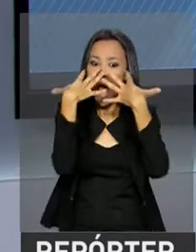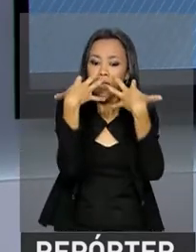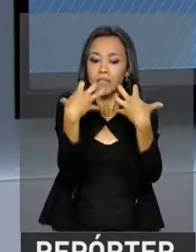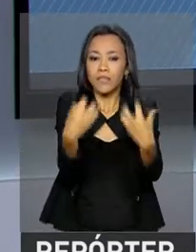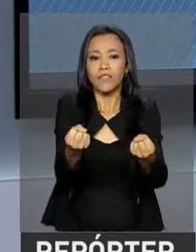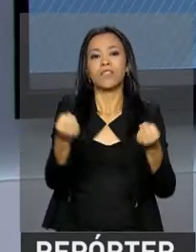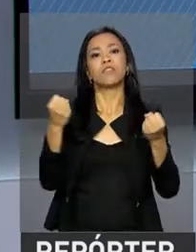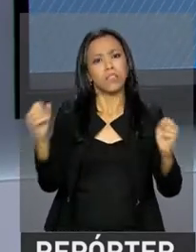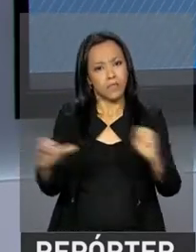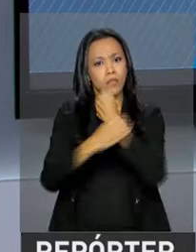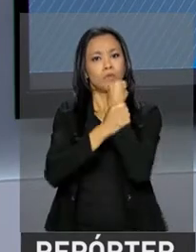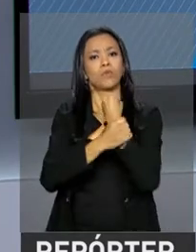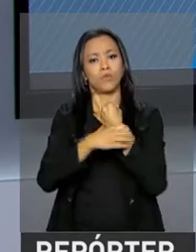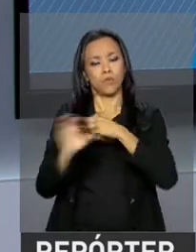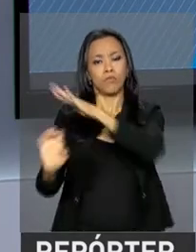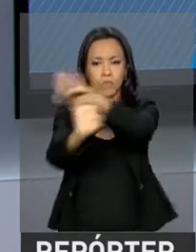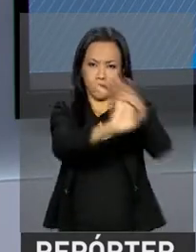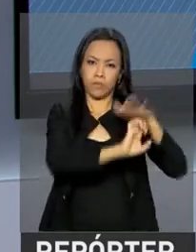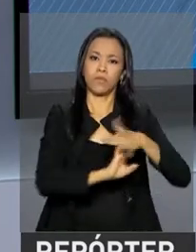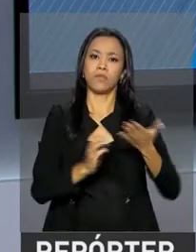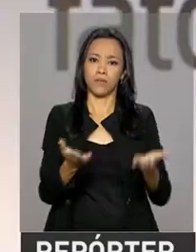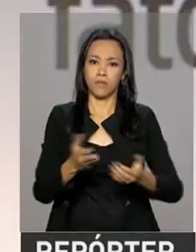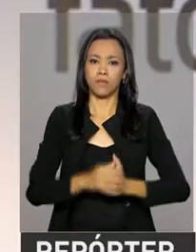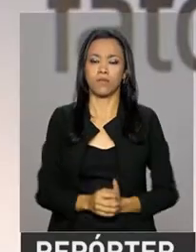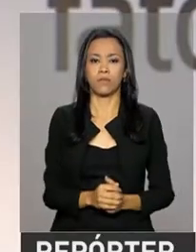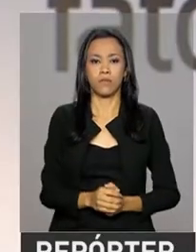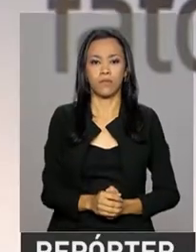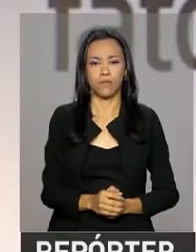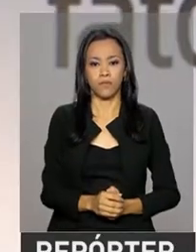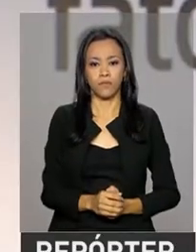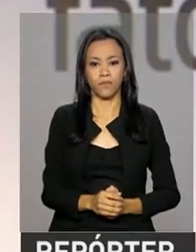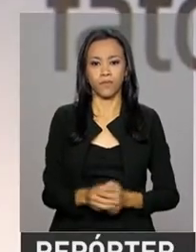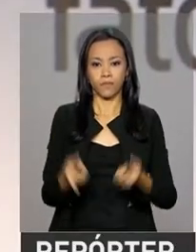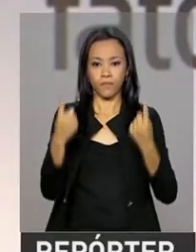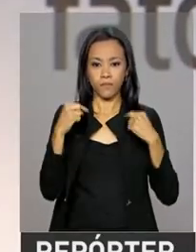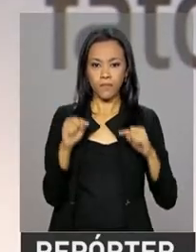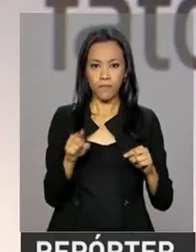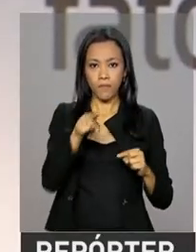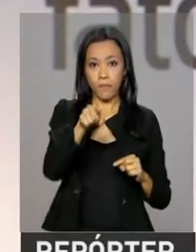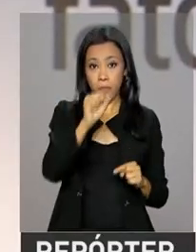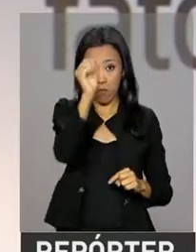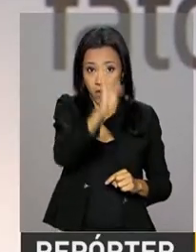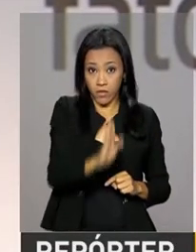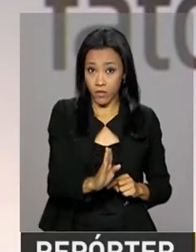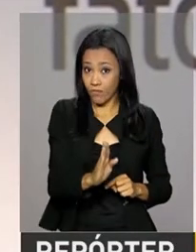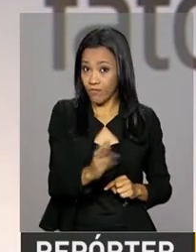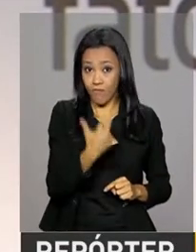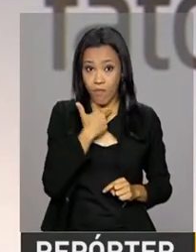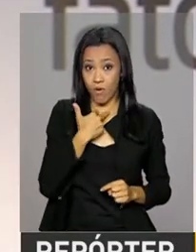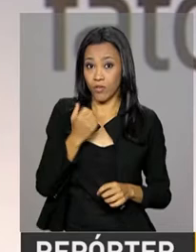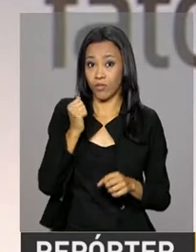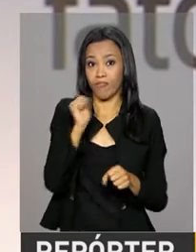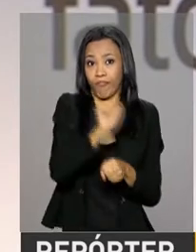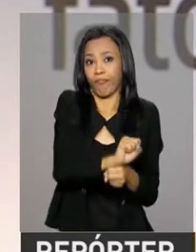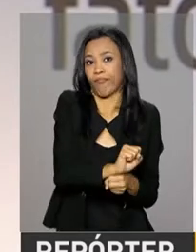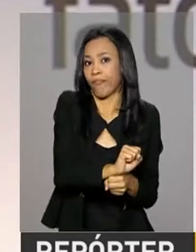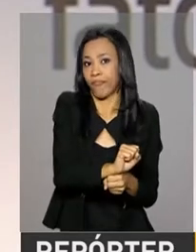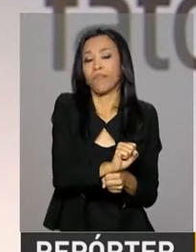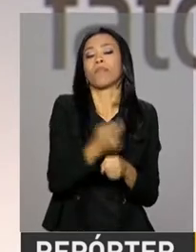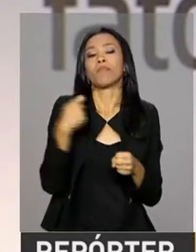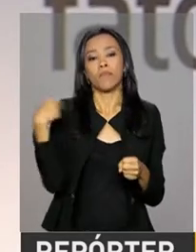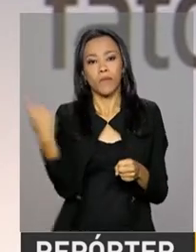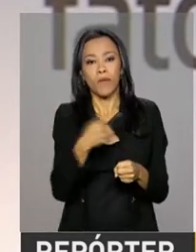e seguro para os investidores o brasil não pode parar temos que